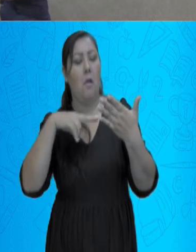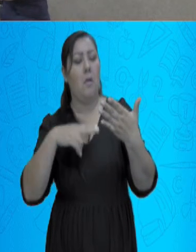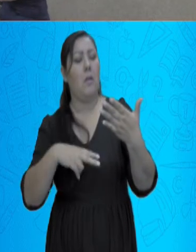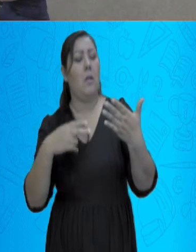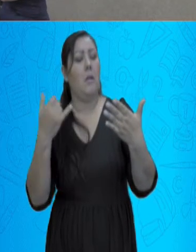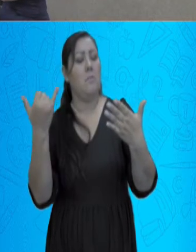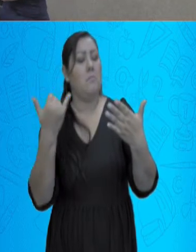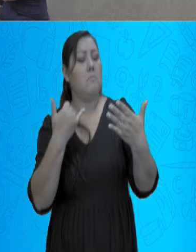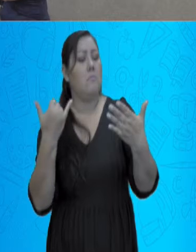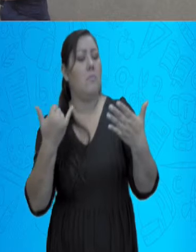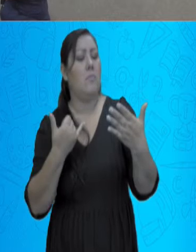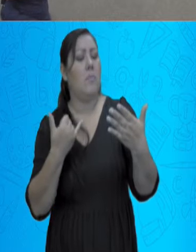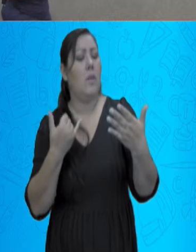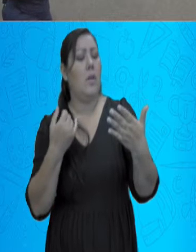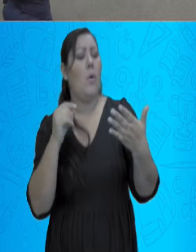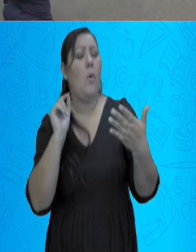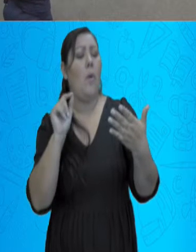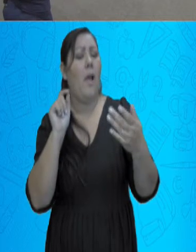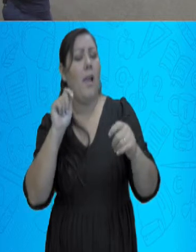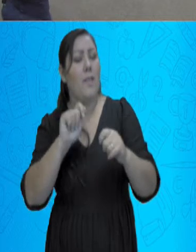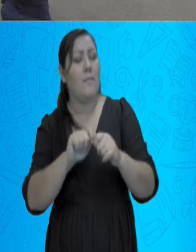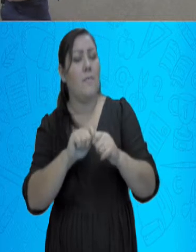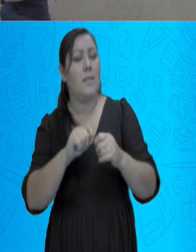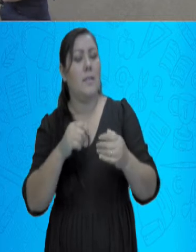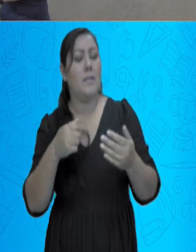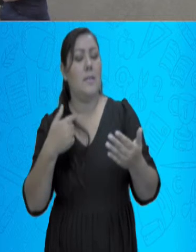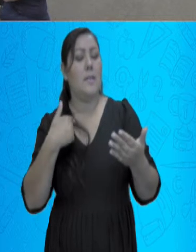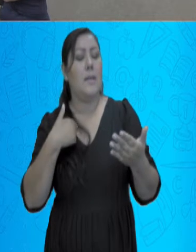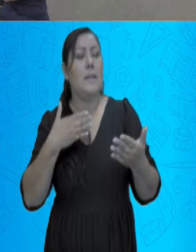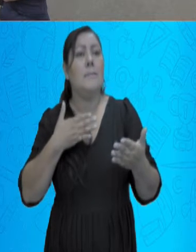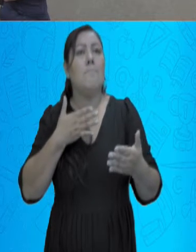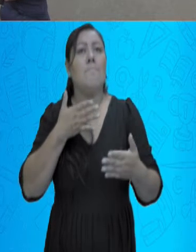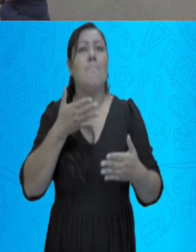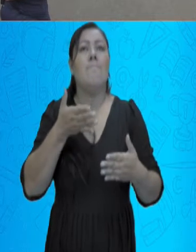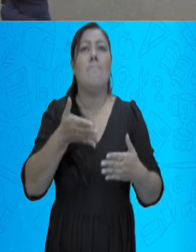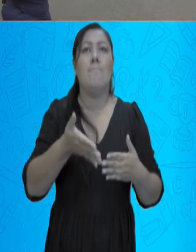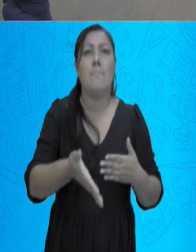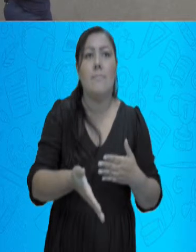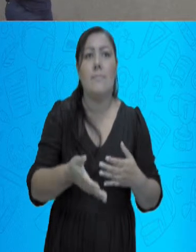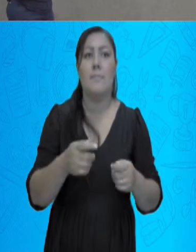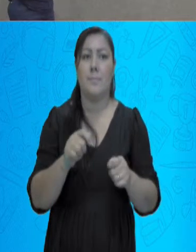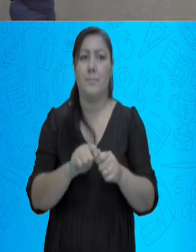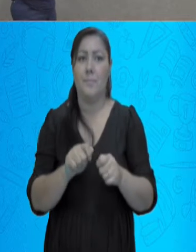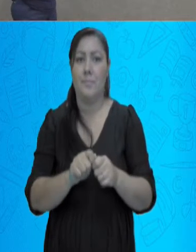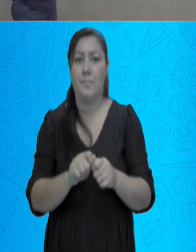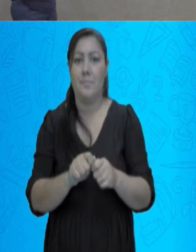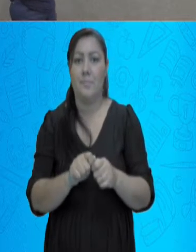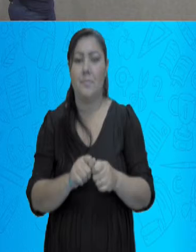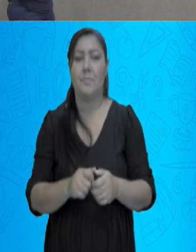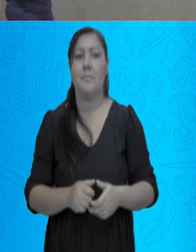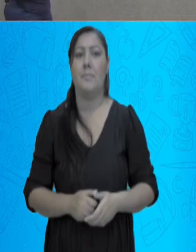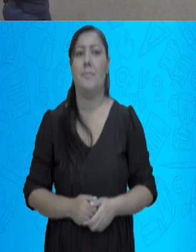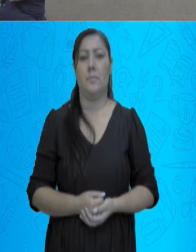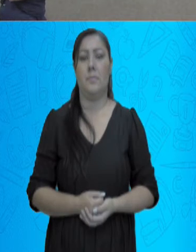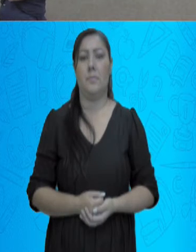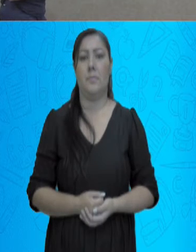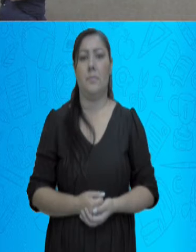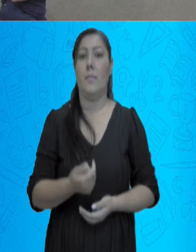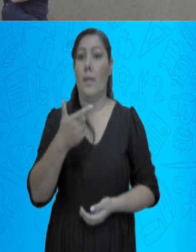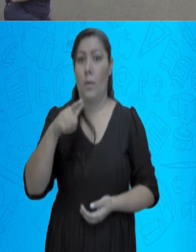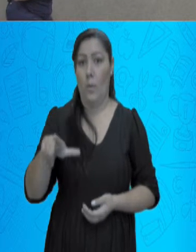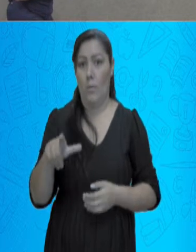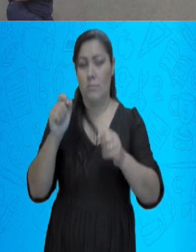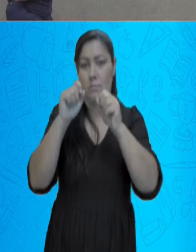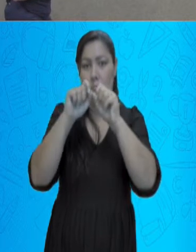devemos fazer. Eles nos induzam, não é isso? Induz, não é mesmo?